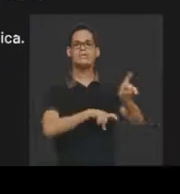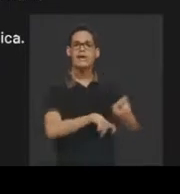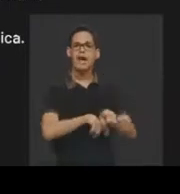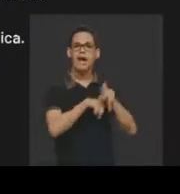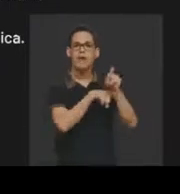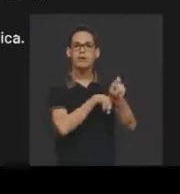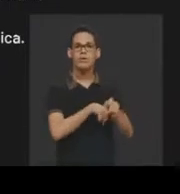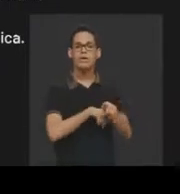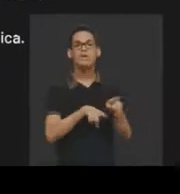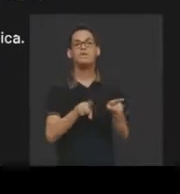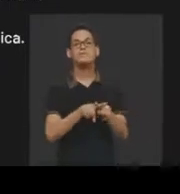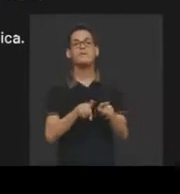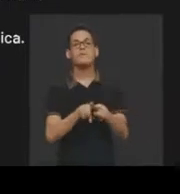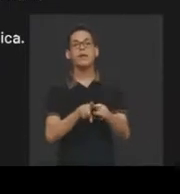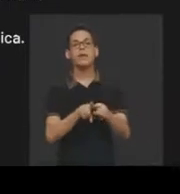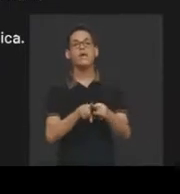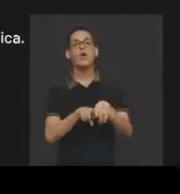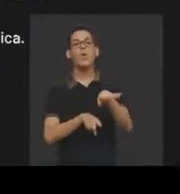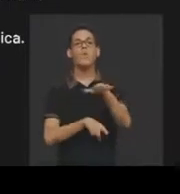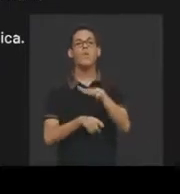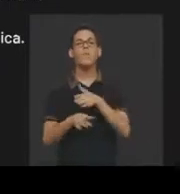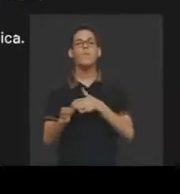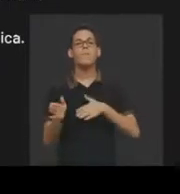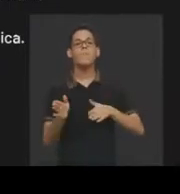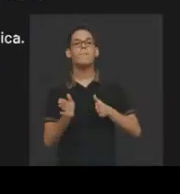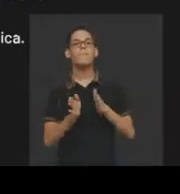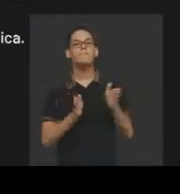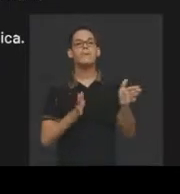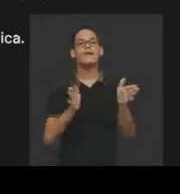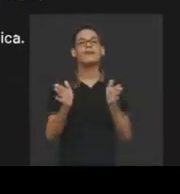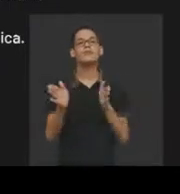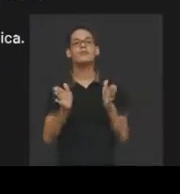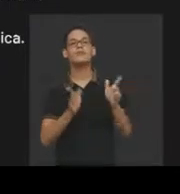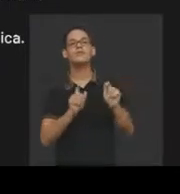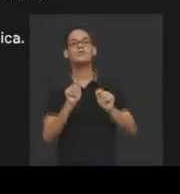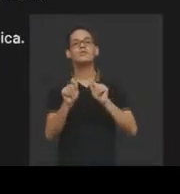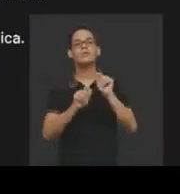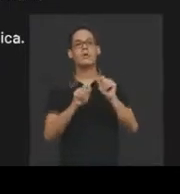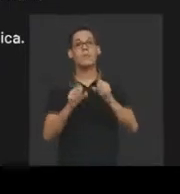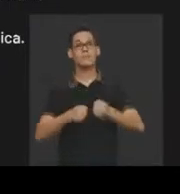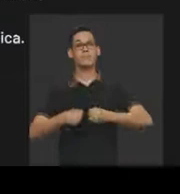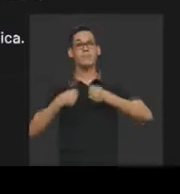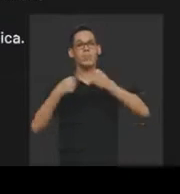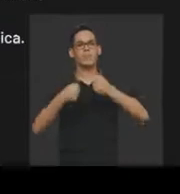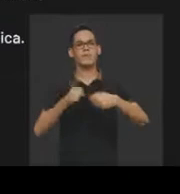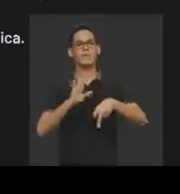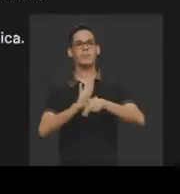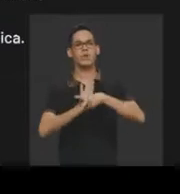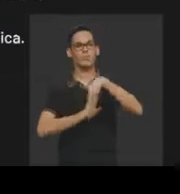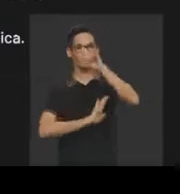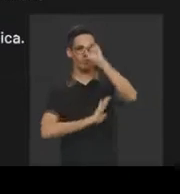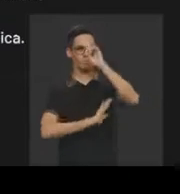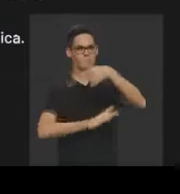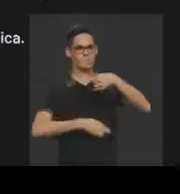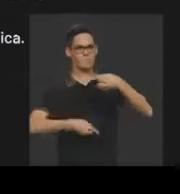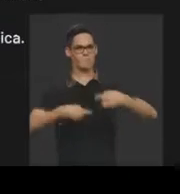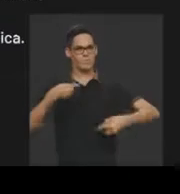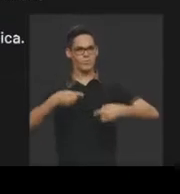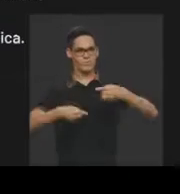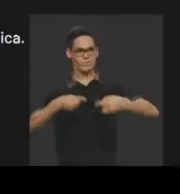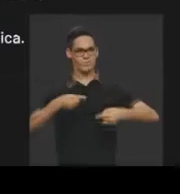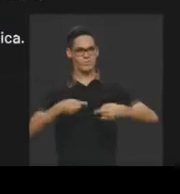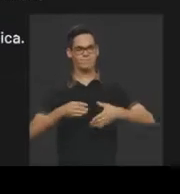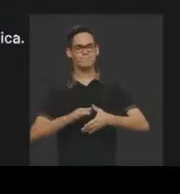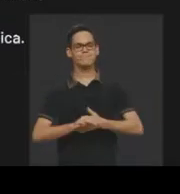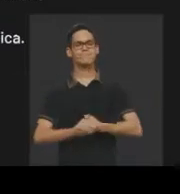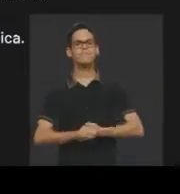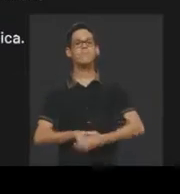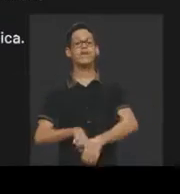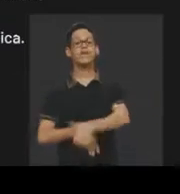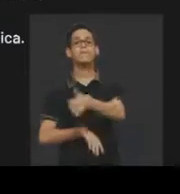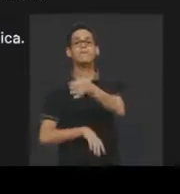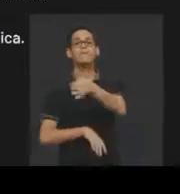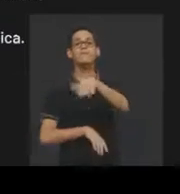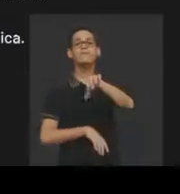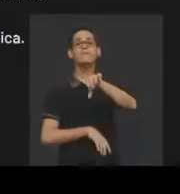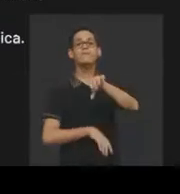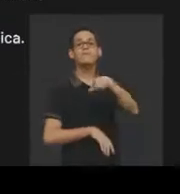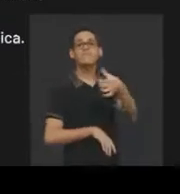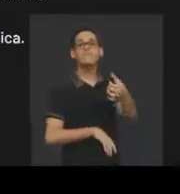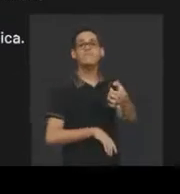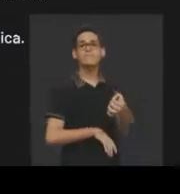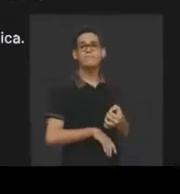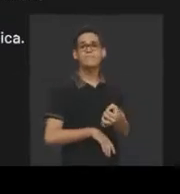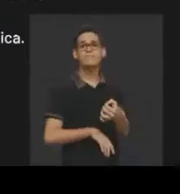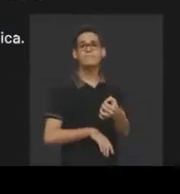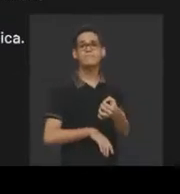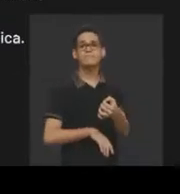um período de grande poder político, tá? Bom, até 1960, né? Isso